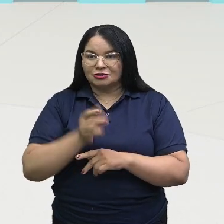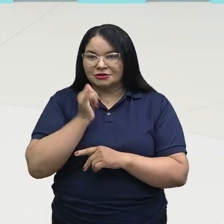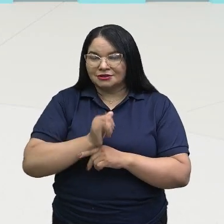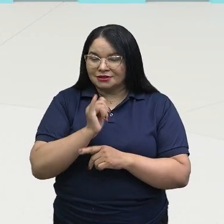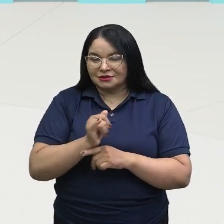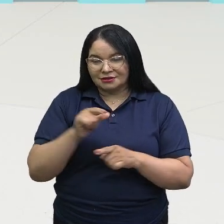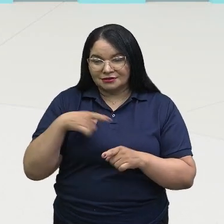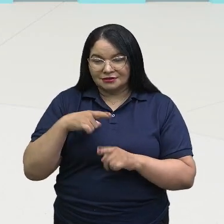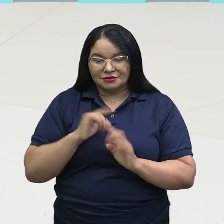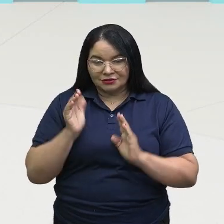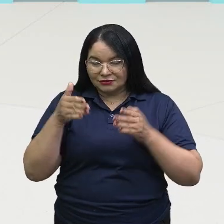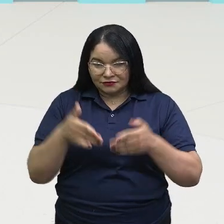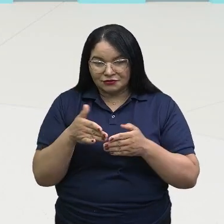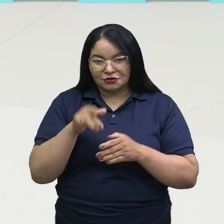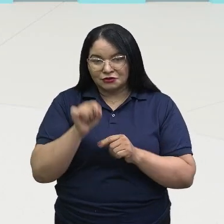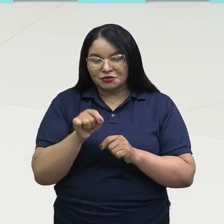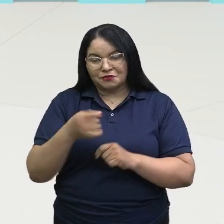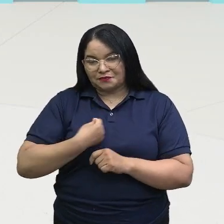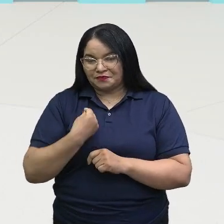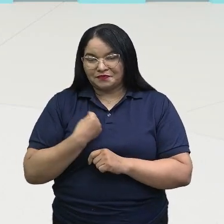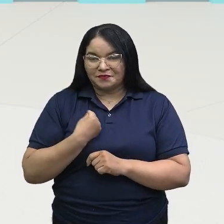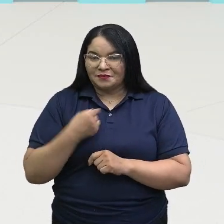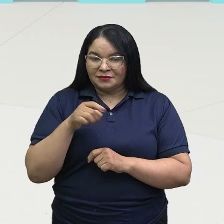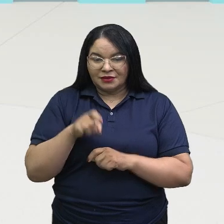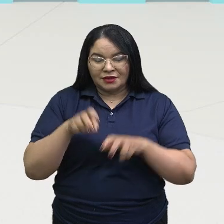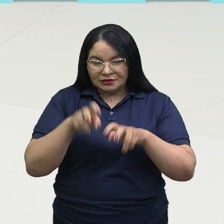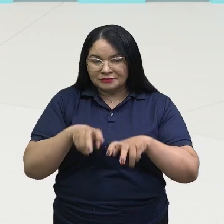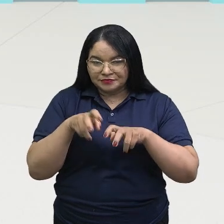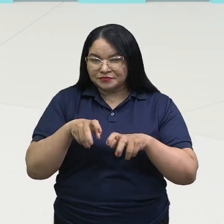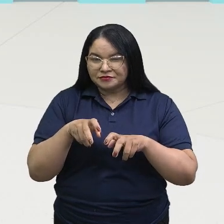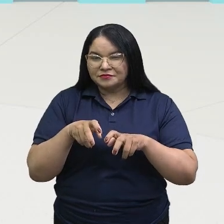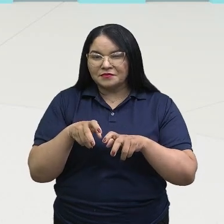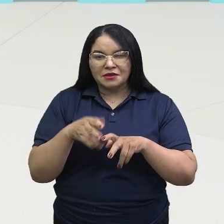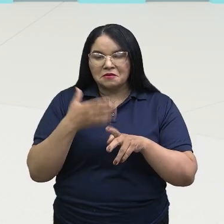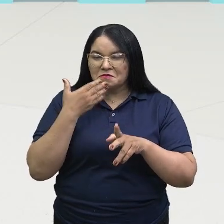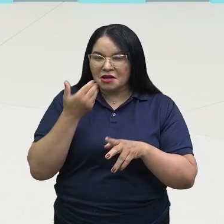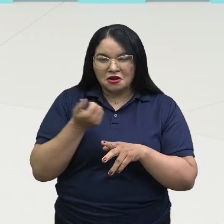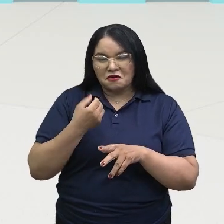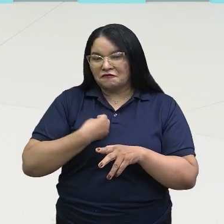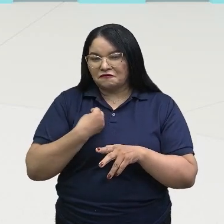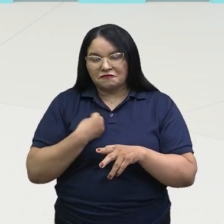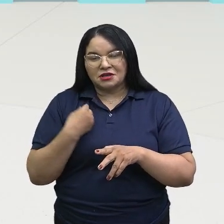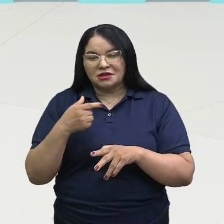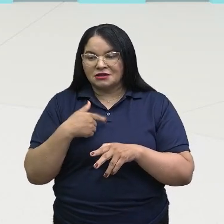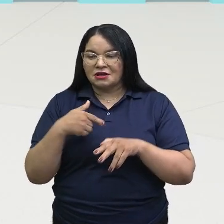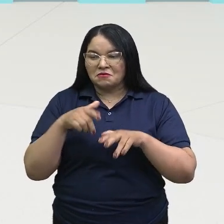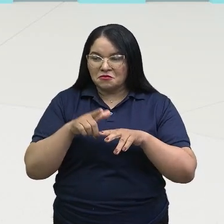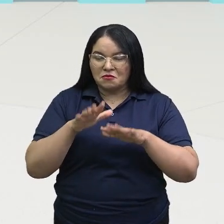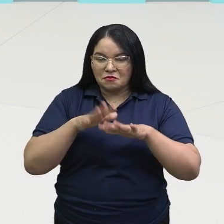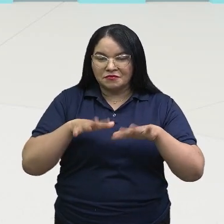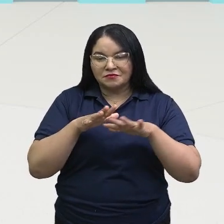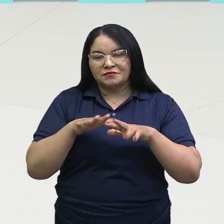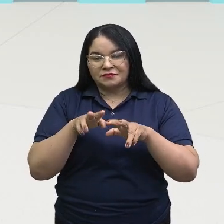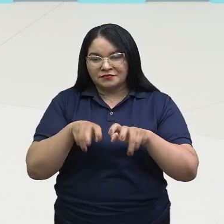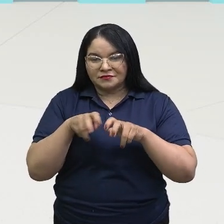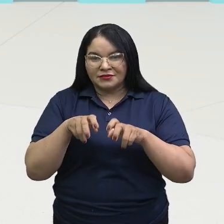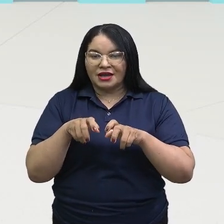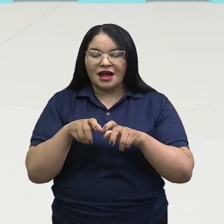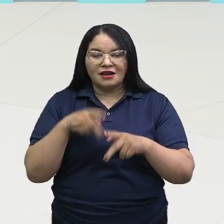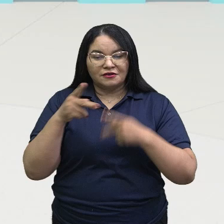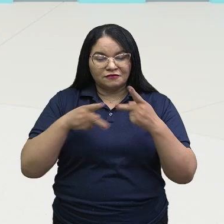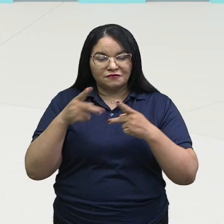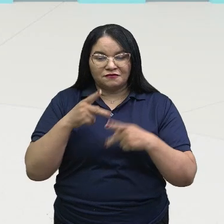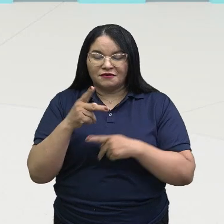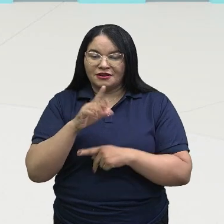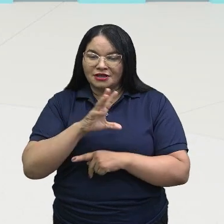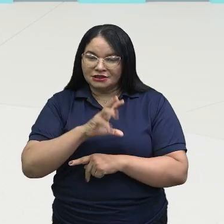literárias vão se voltar para isso. A melhor forma de se viver é no campo. E aí eles começam a tratar do tema amor que